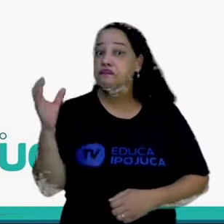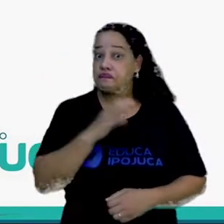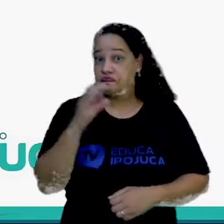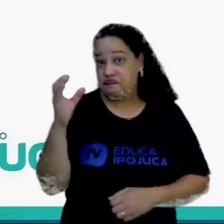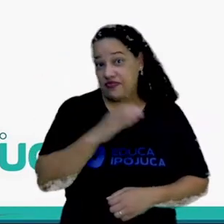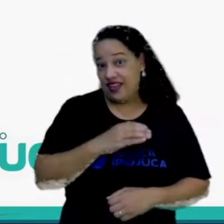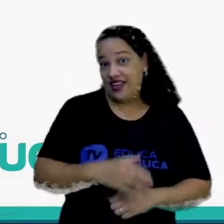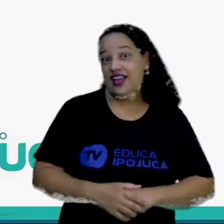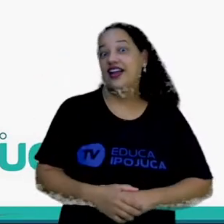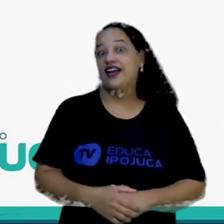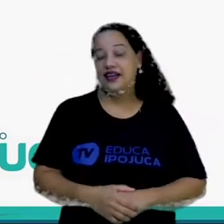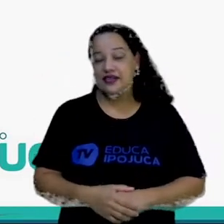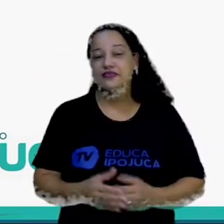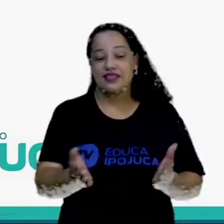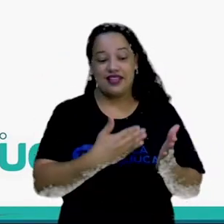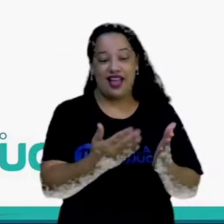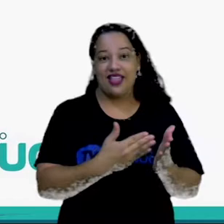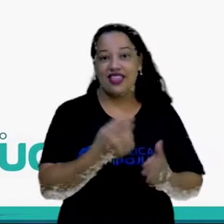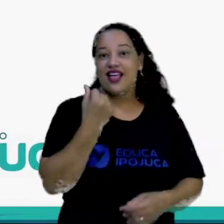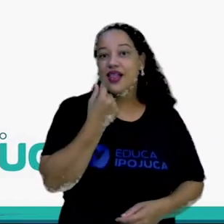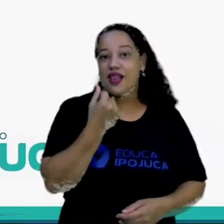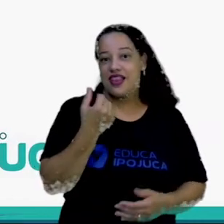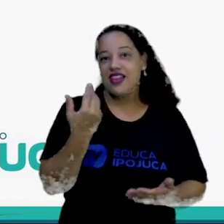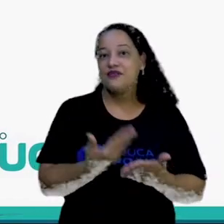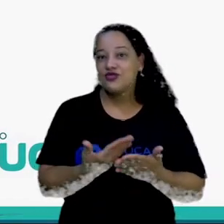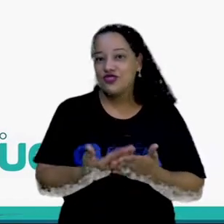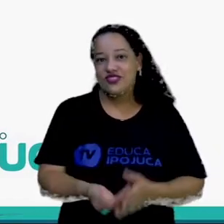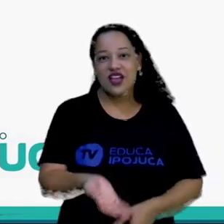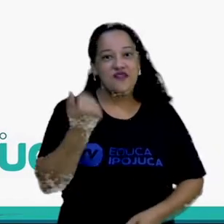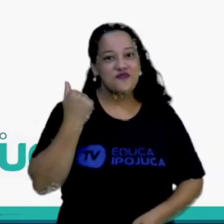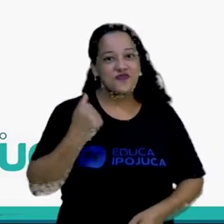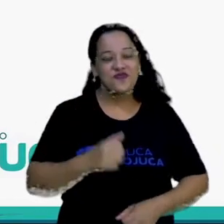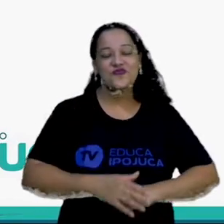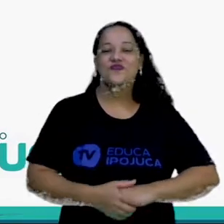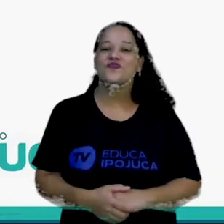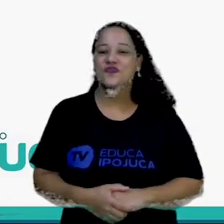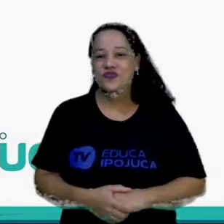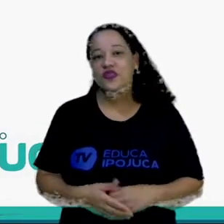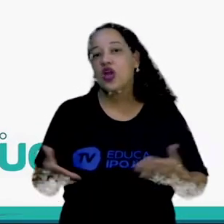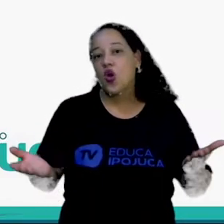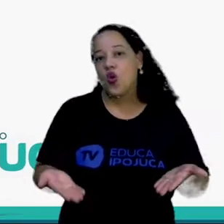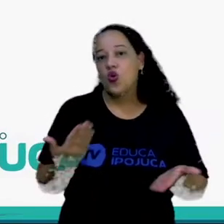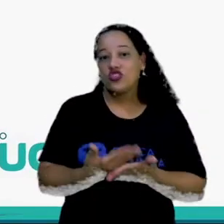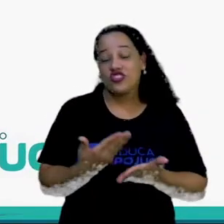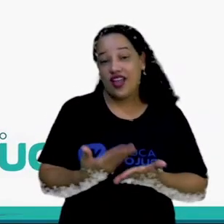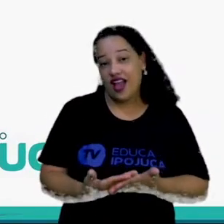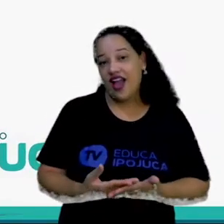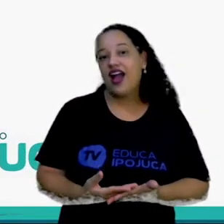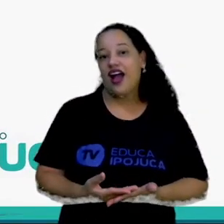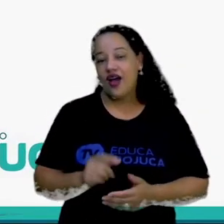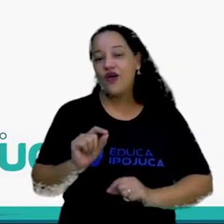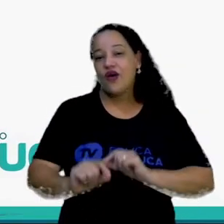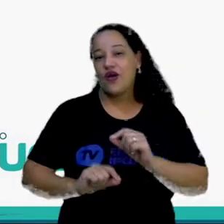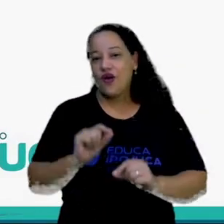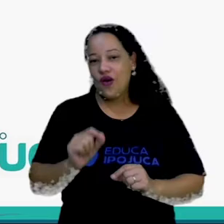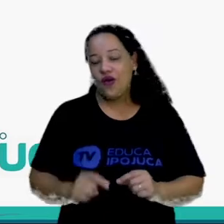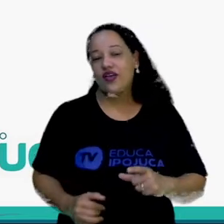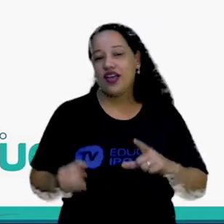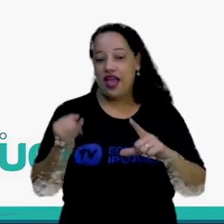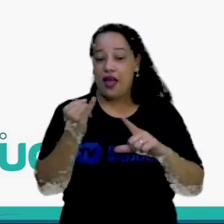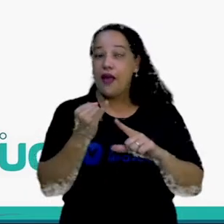perca tempo, pegue seu caderno, seu lápis e vamos estudar. A aula de hoje será sobre